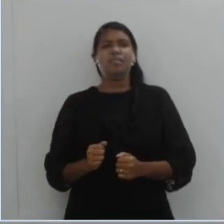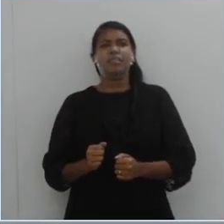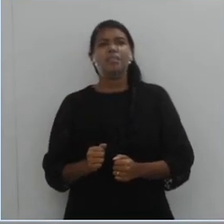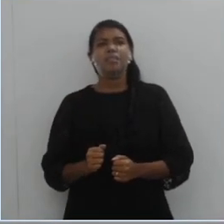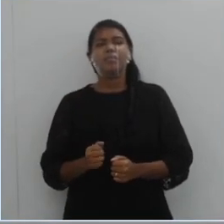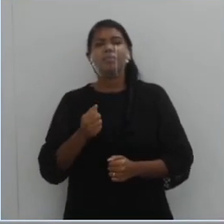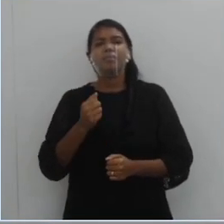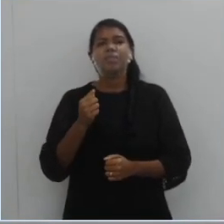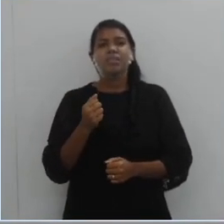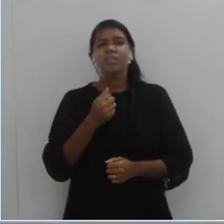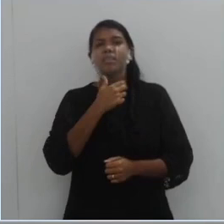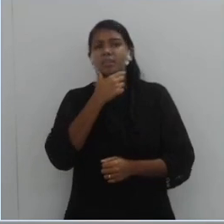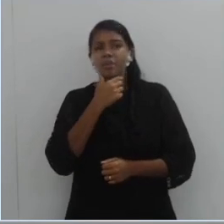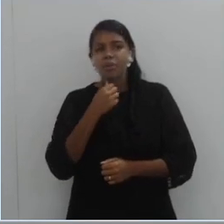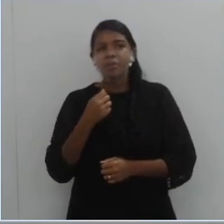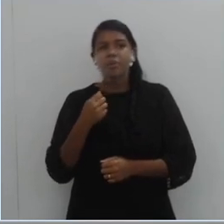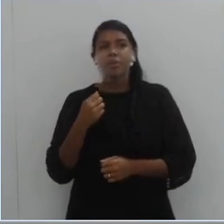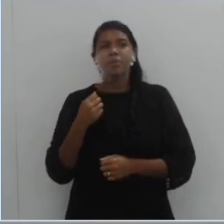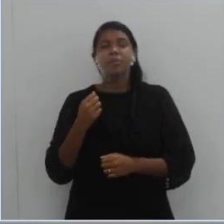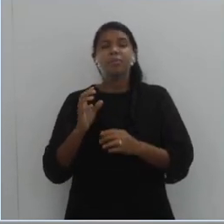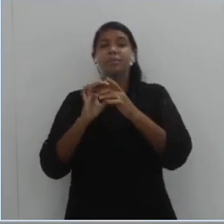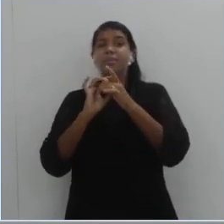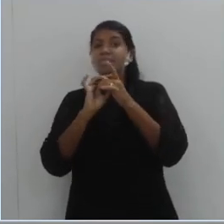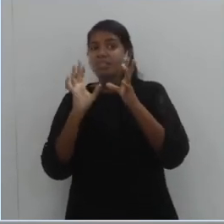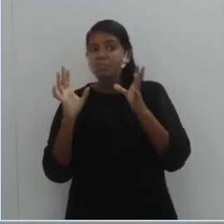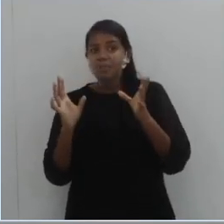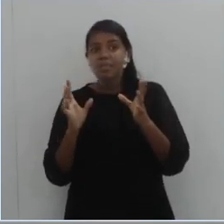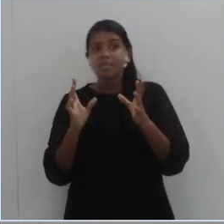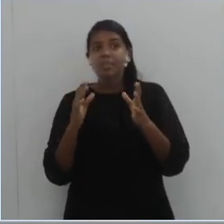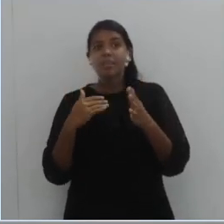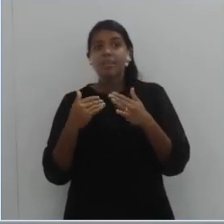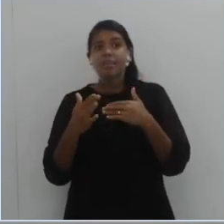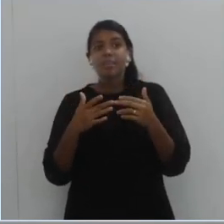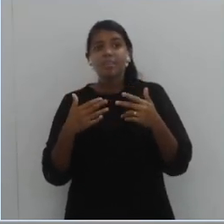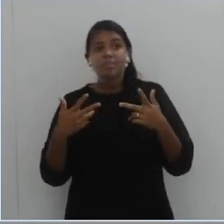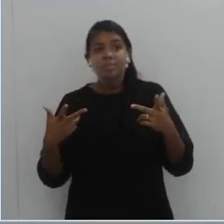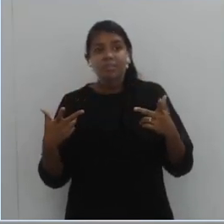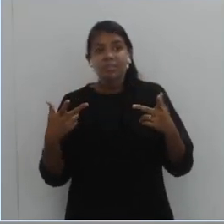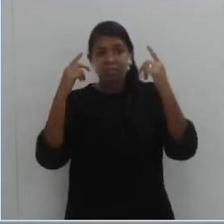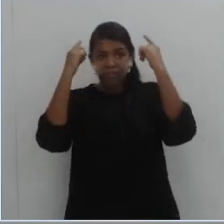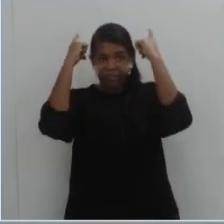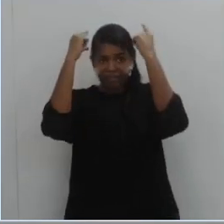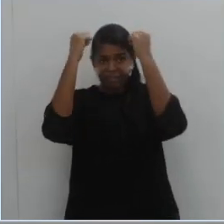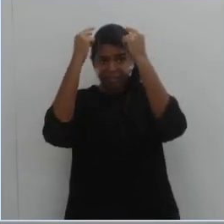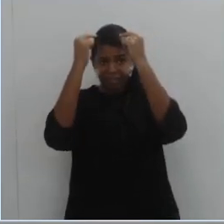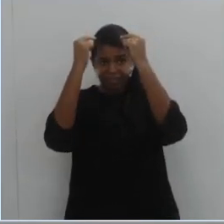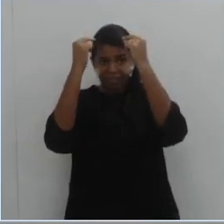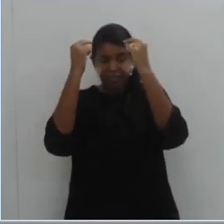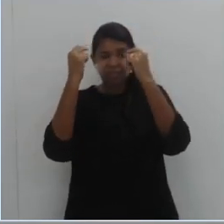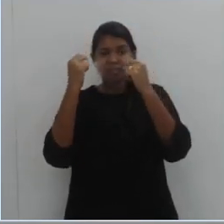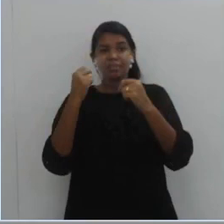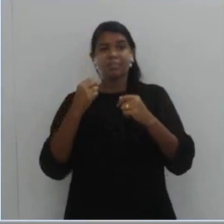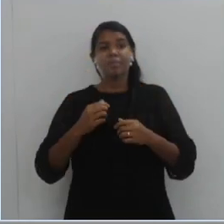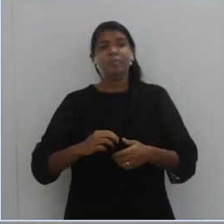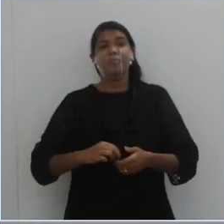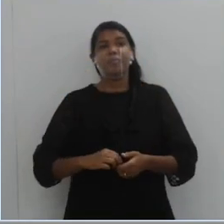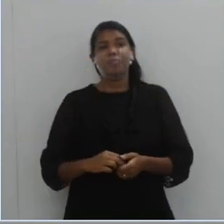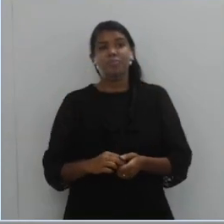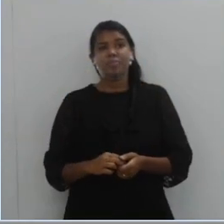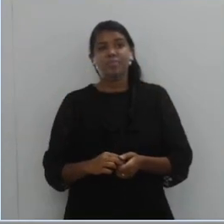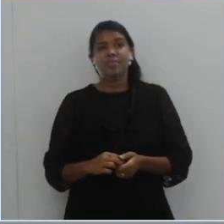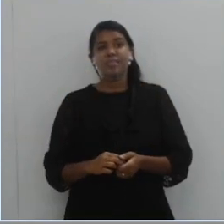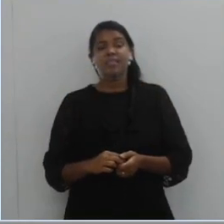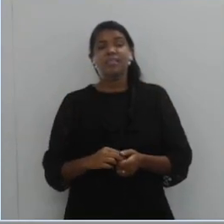para que pudesse realizar qualquer situação na Grécia, certo? Desde ir a uma